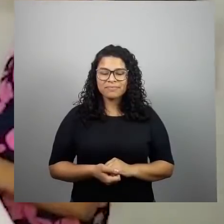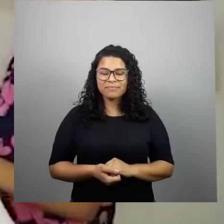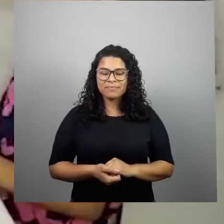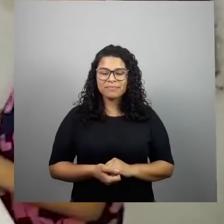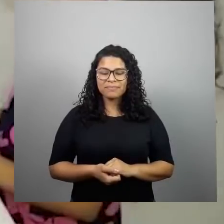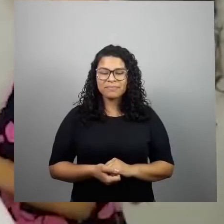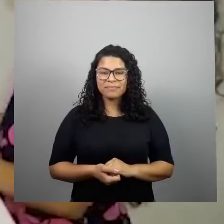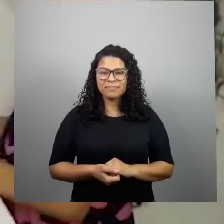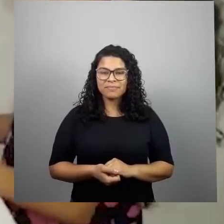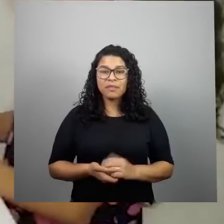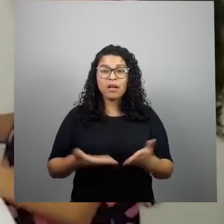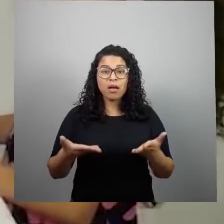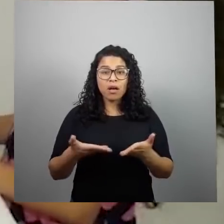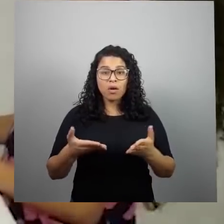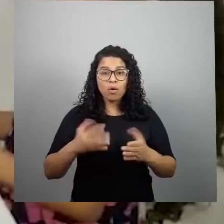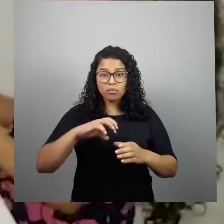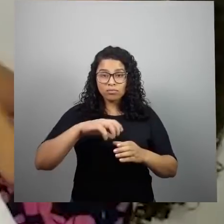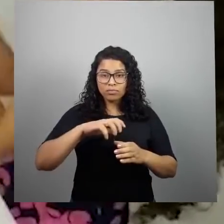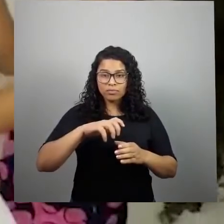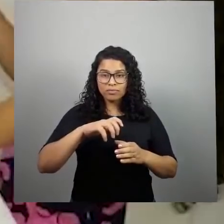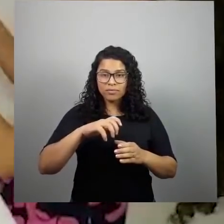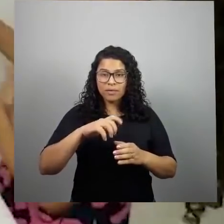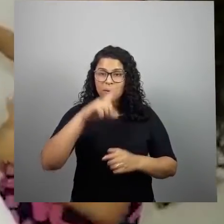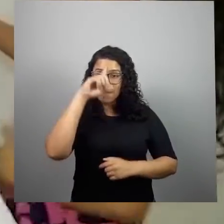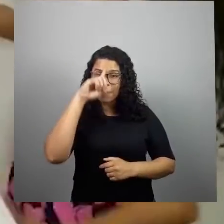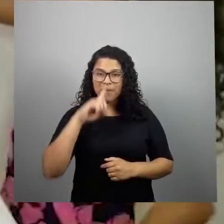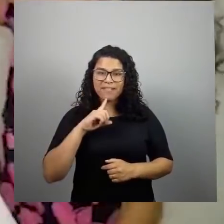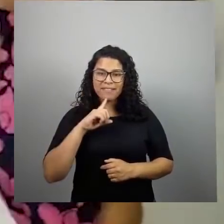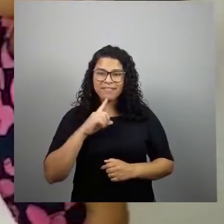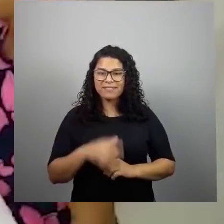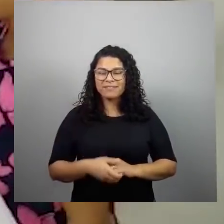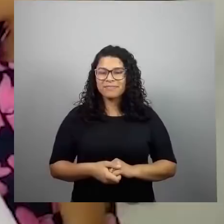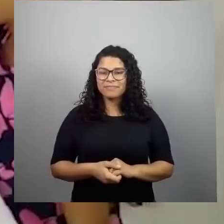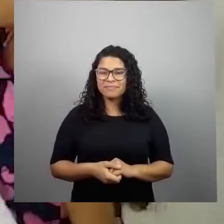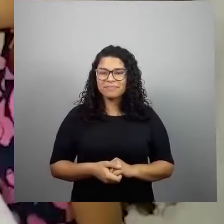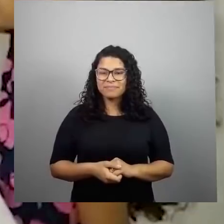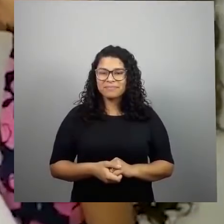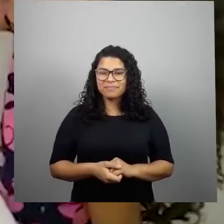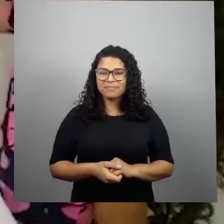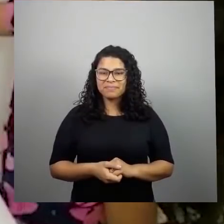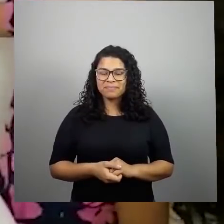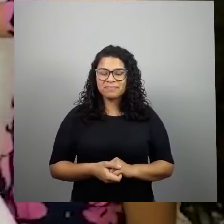Agora pescaremos as tampinhas amarelas. Vamos pescar, Gi? Vamos.